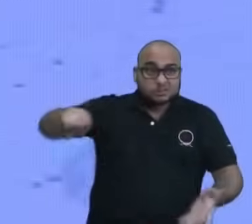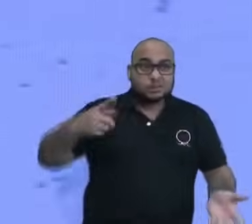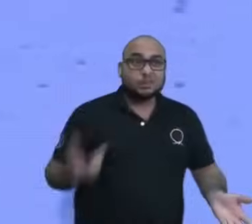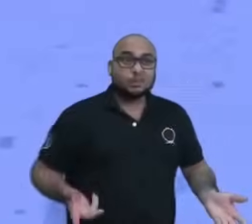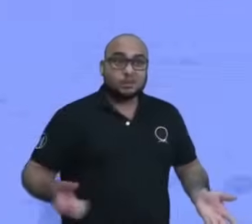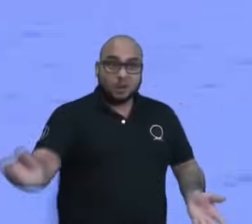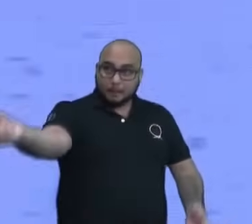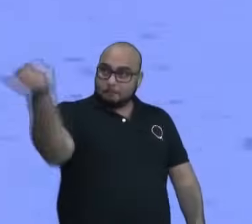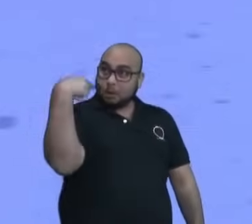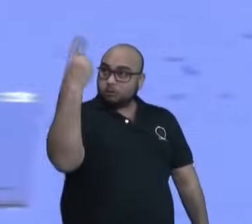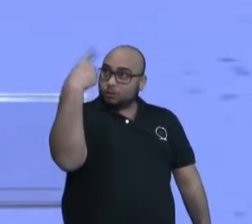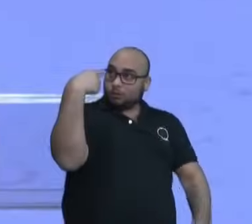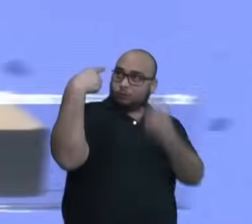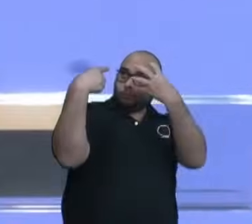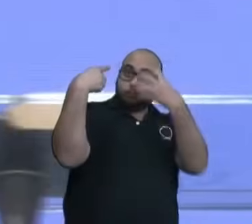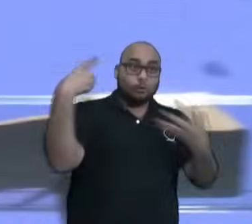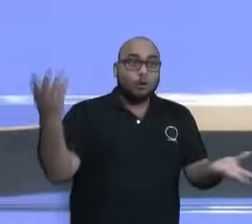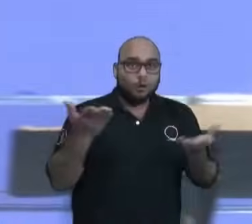e